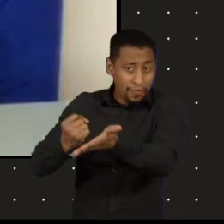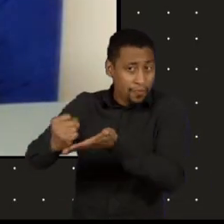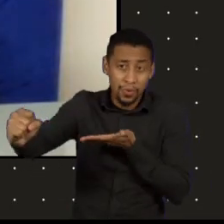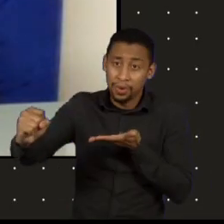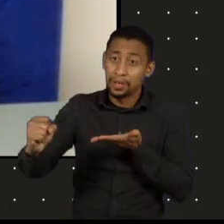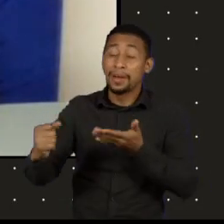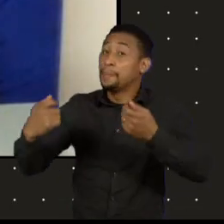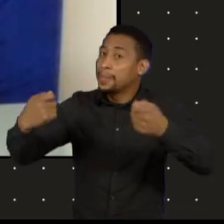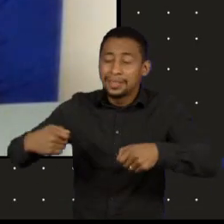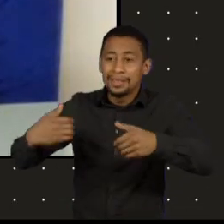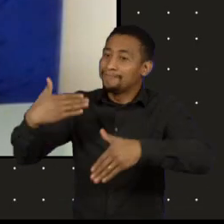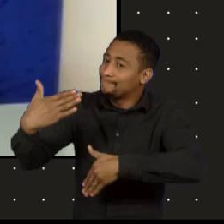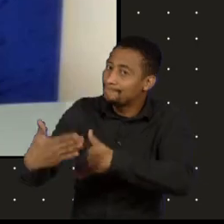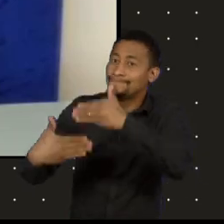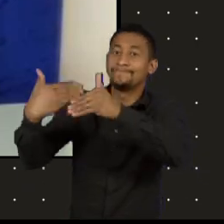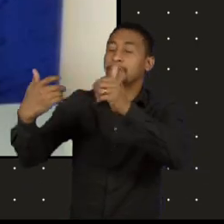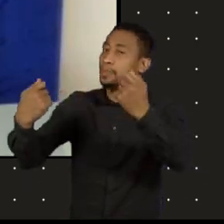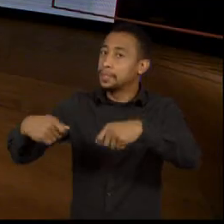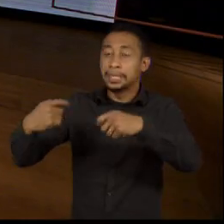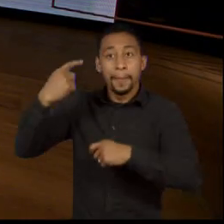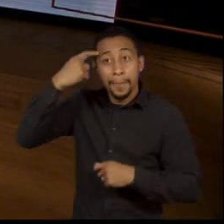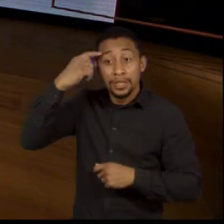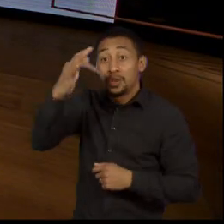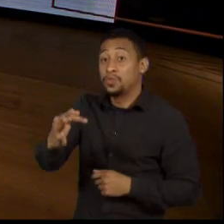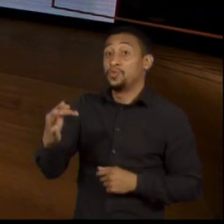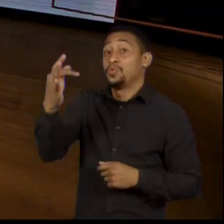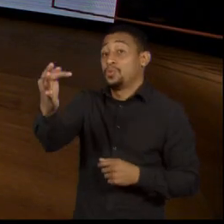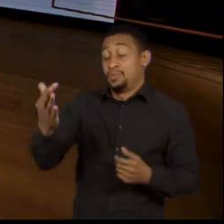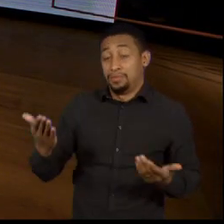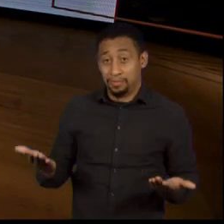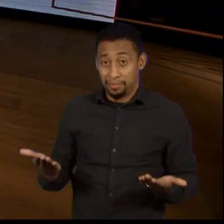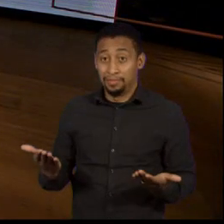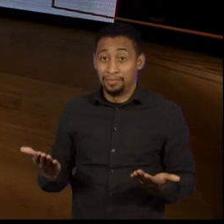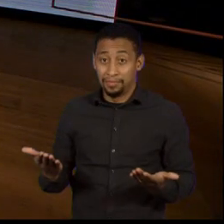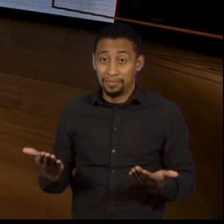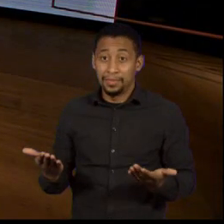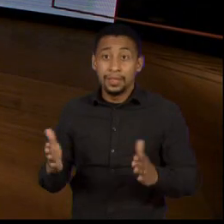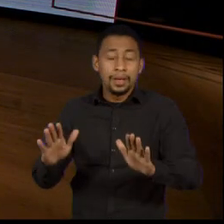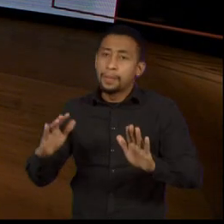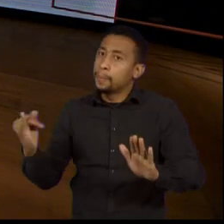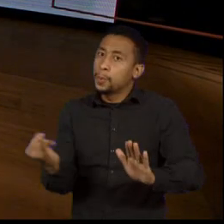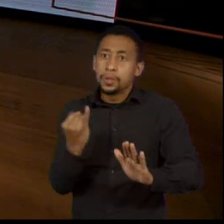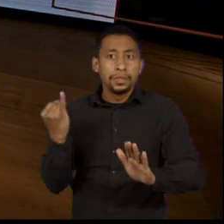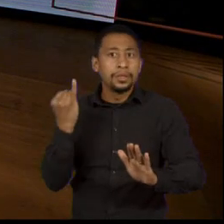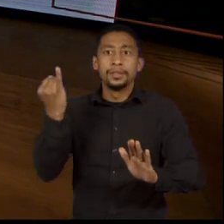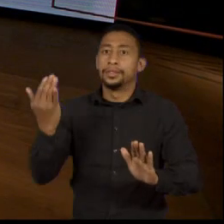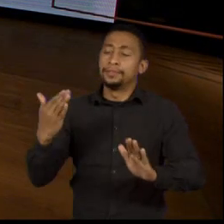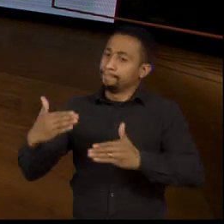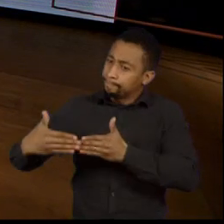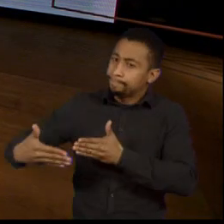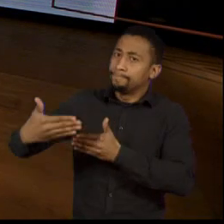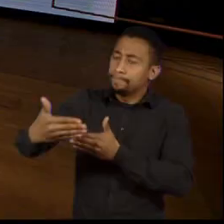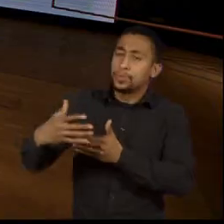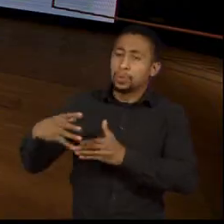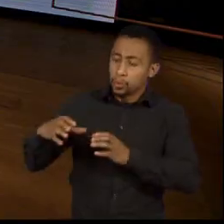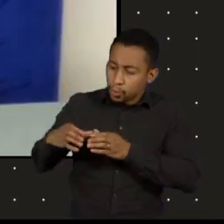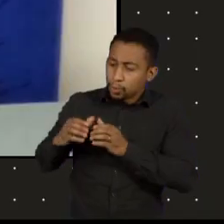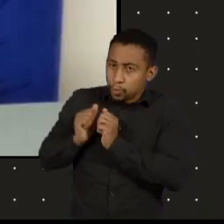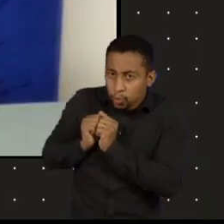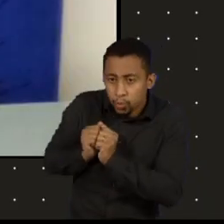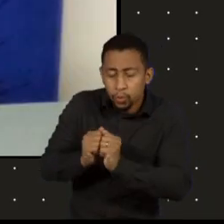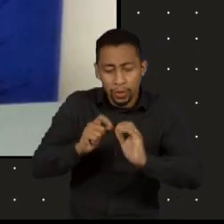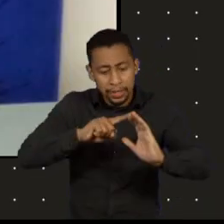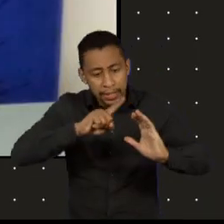coisas que precisamos evoluir, nós precisamos pensar, né, é muito importante irmos juntos com a ciência,